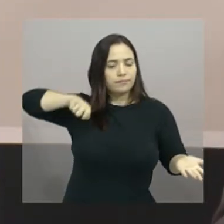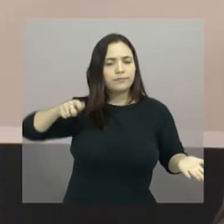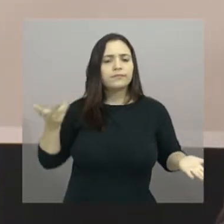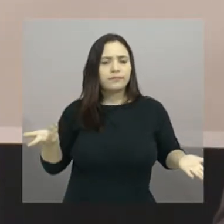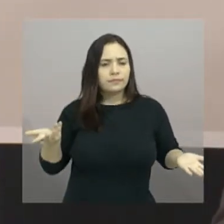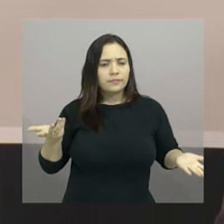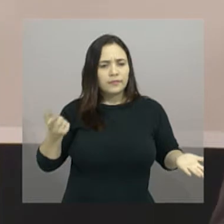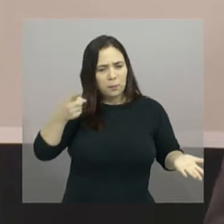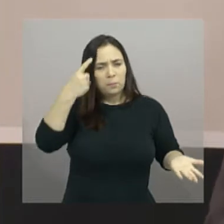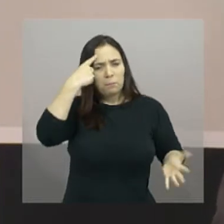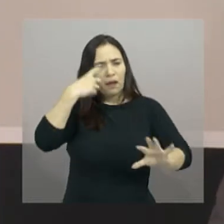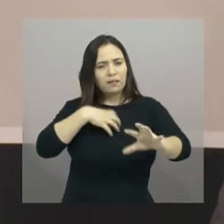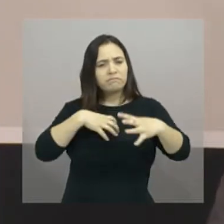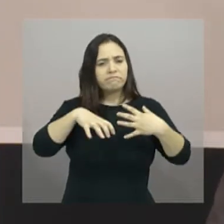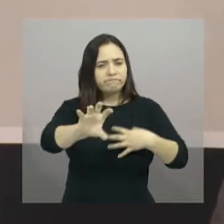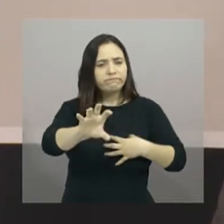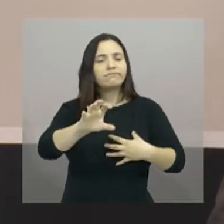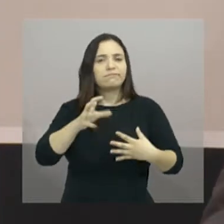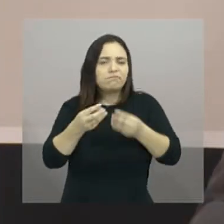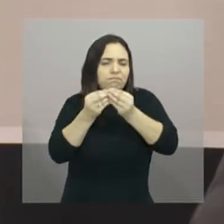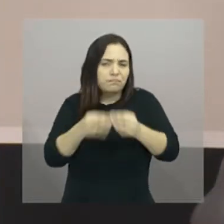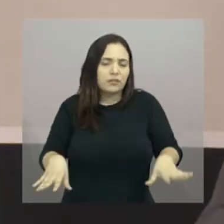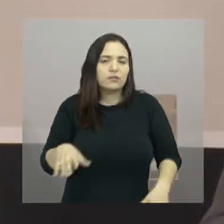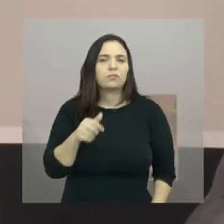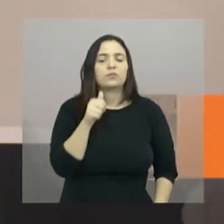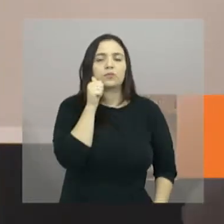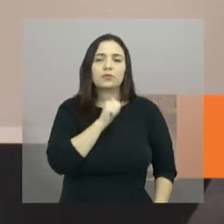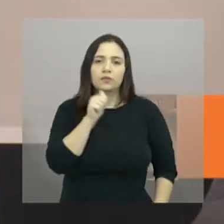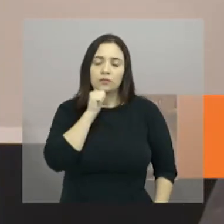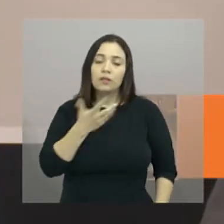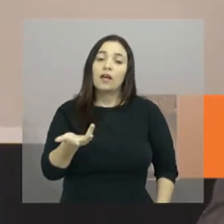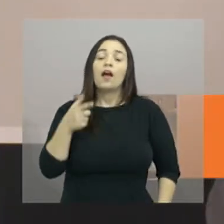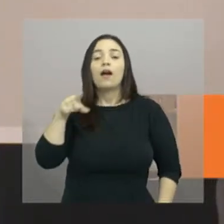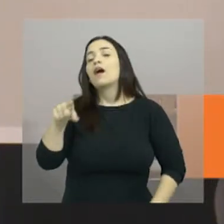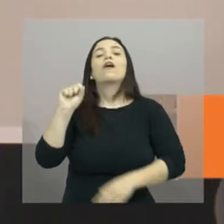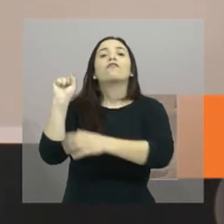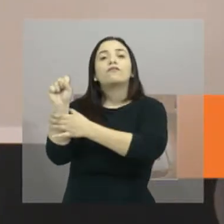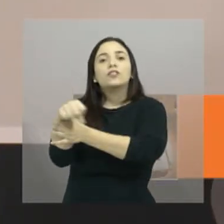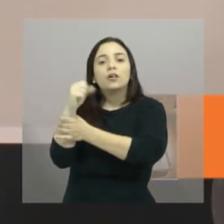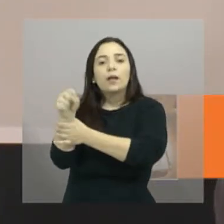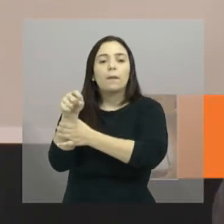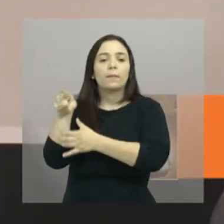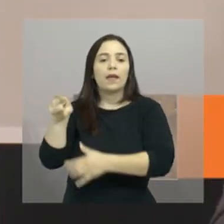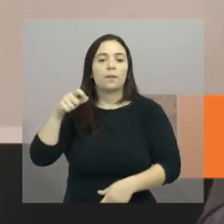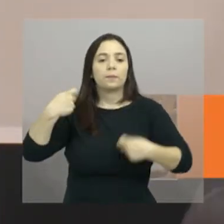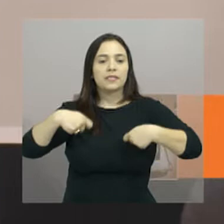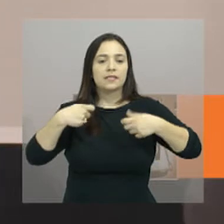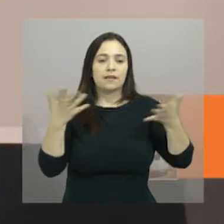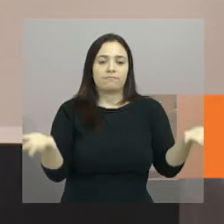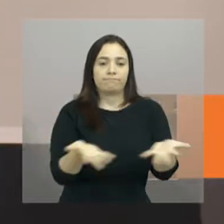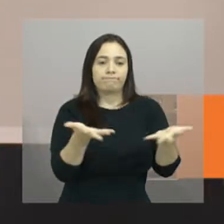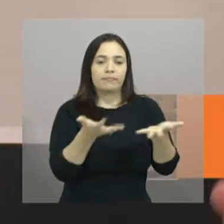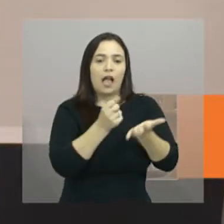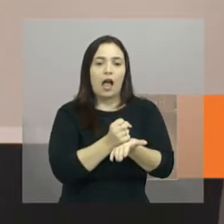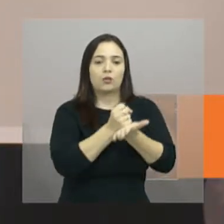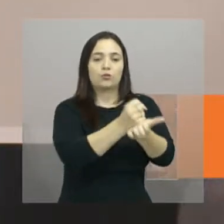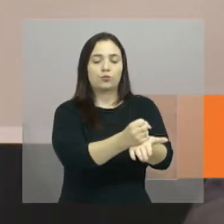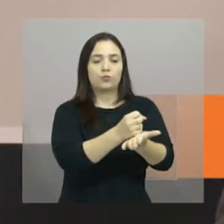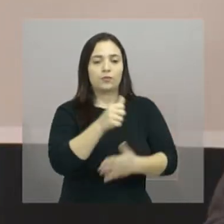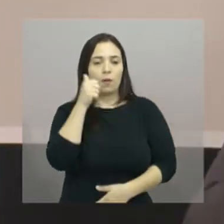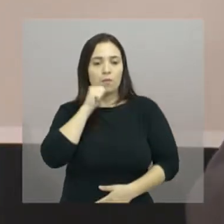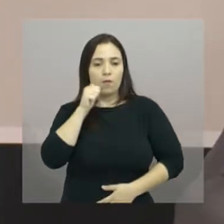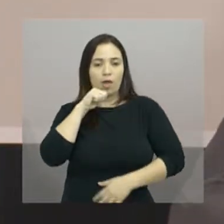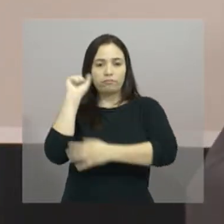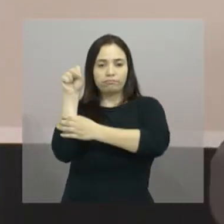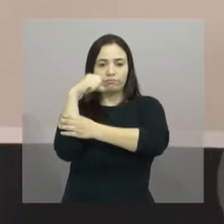imagine o quanto isso é agressivo para uma mulher. Então o fisioterapeuta, dentro dessa condição, trabalharia para devolver essa